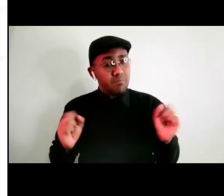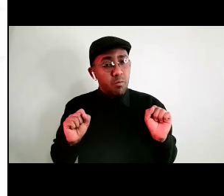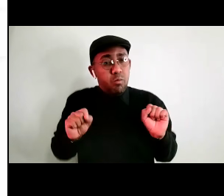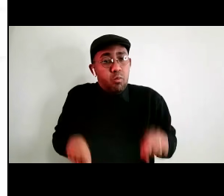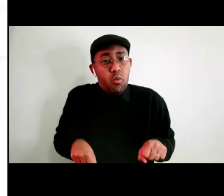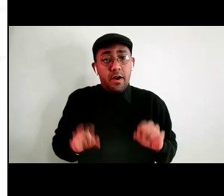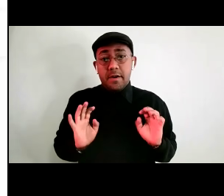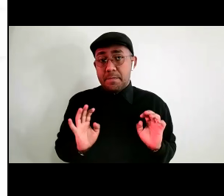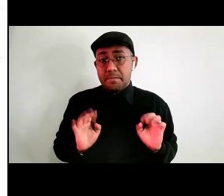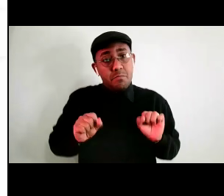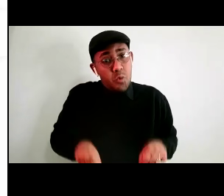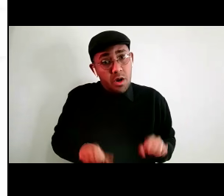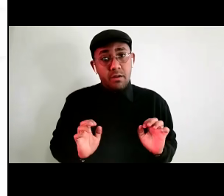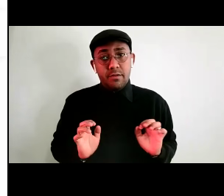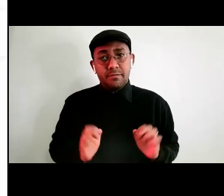observada.